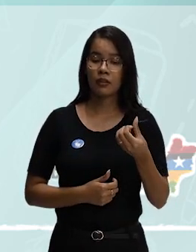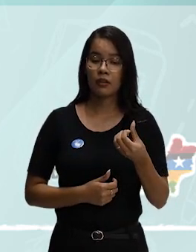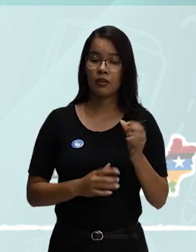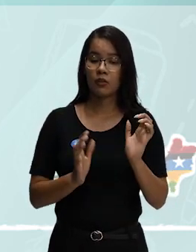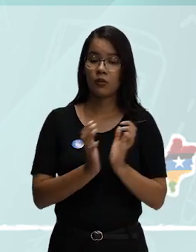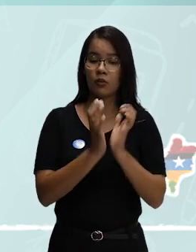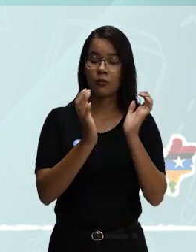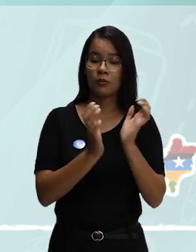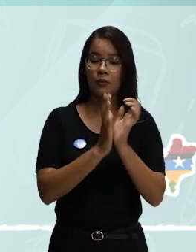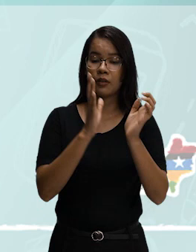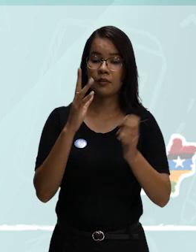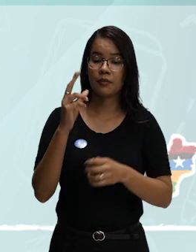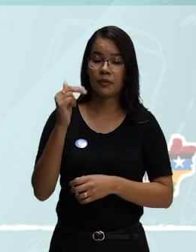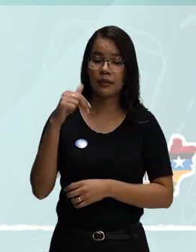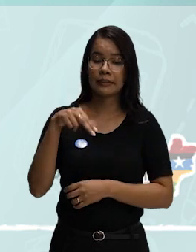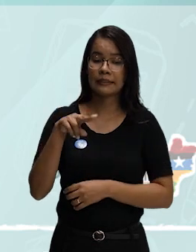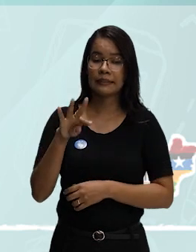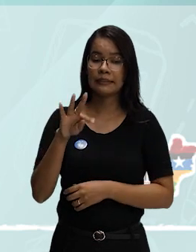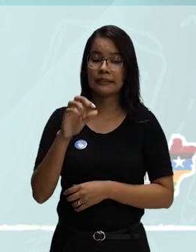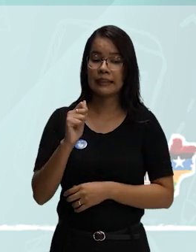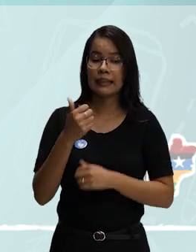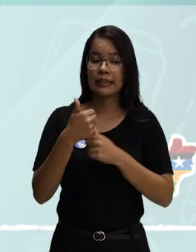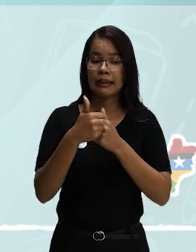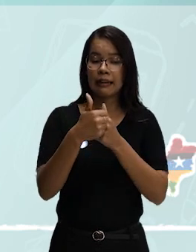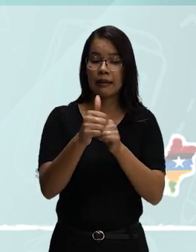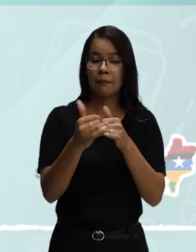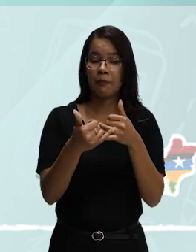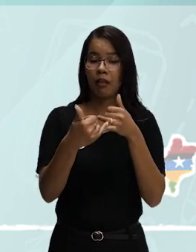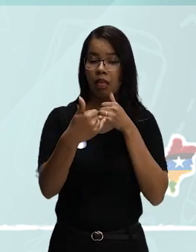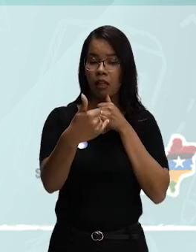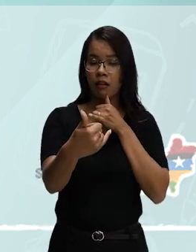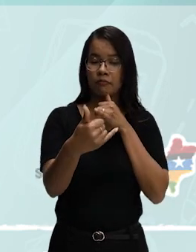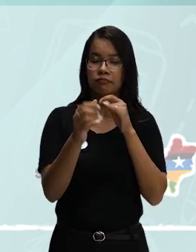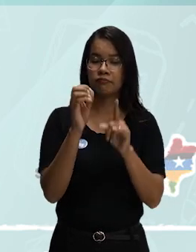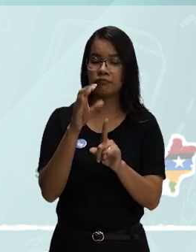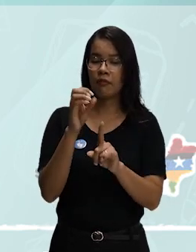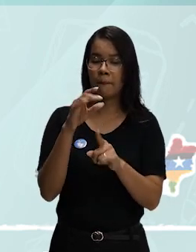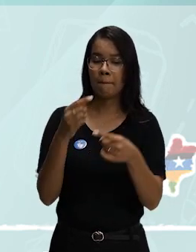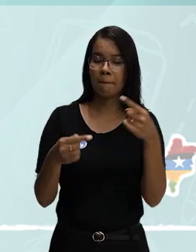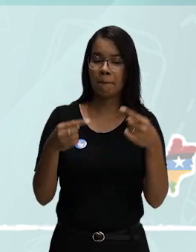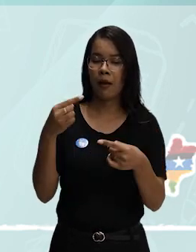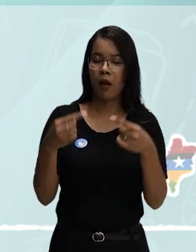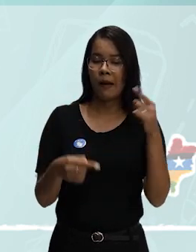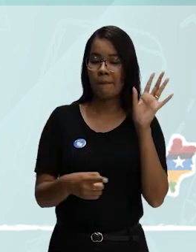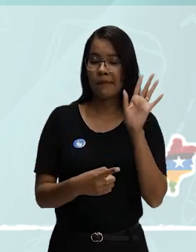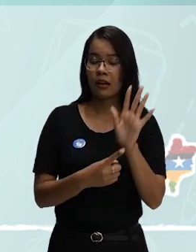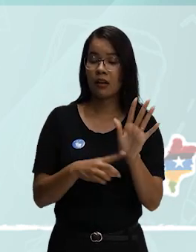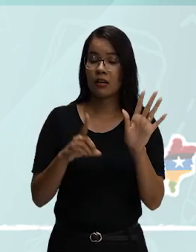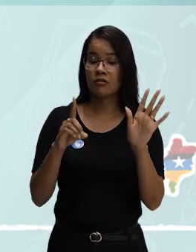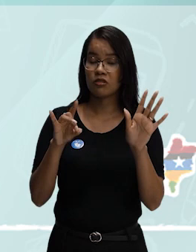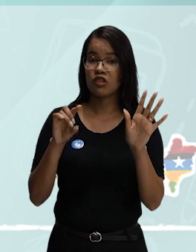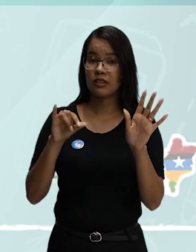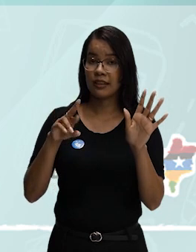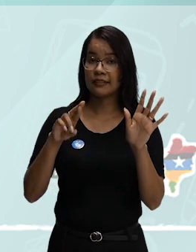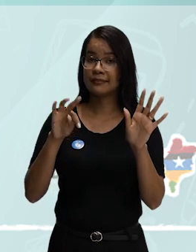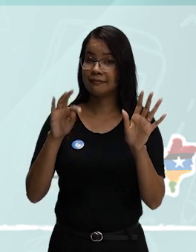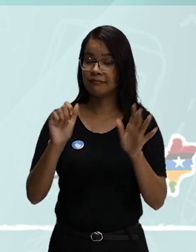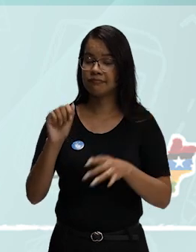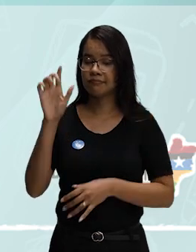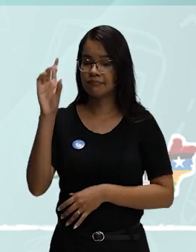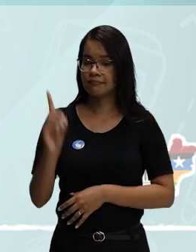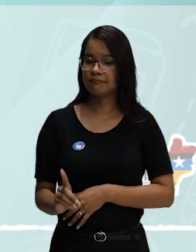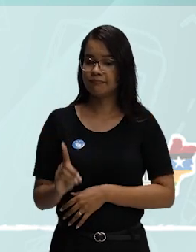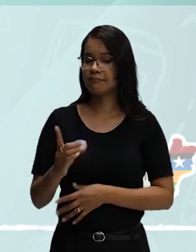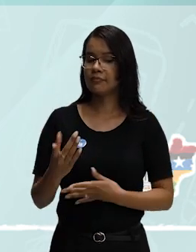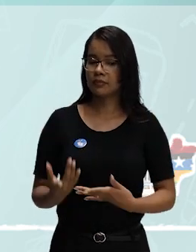eu já falei, que seguiu uma linha de orientação política nitidamente de direita. Entra a questão política também, gente,